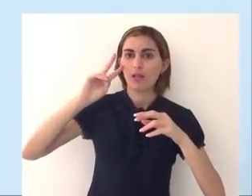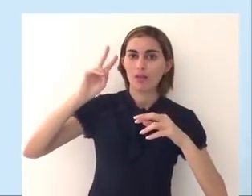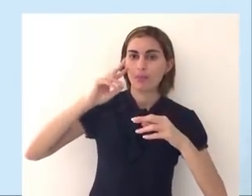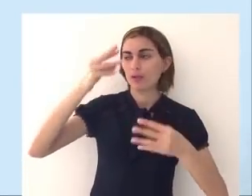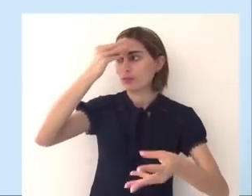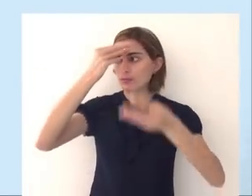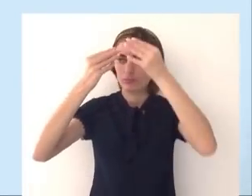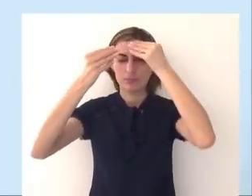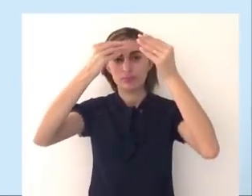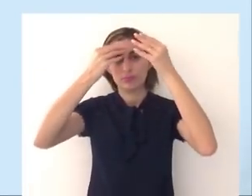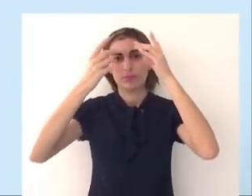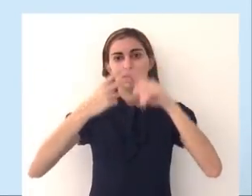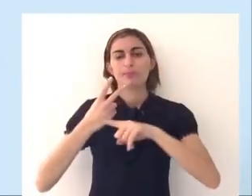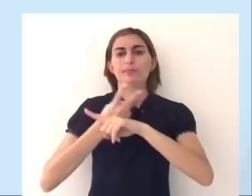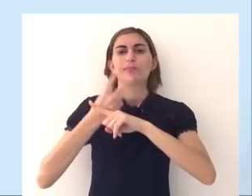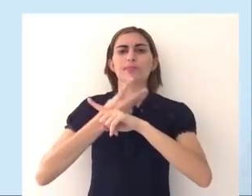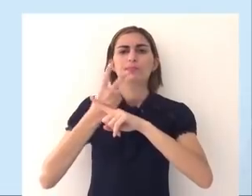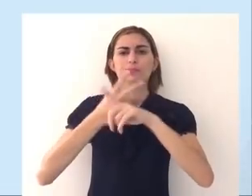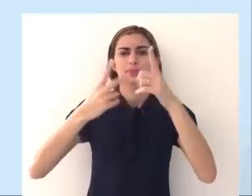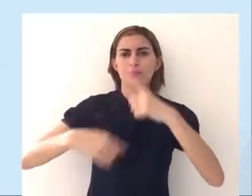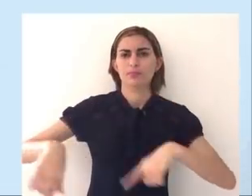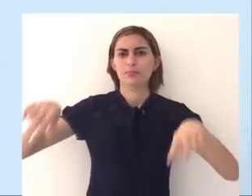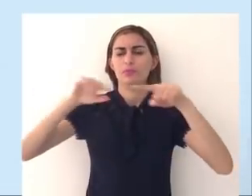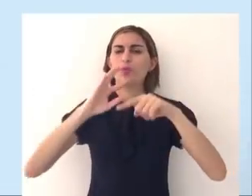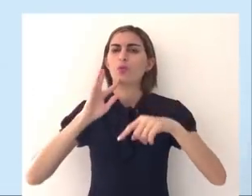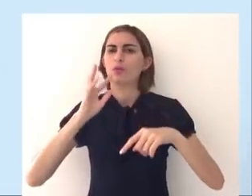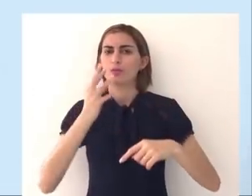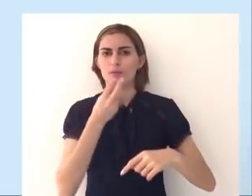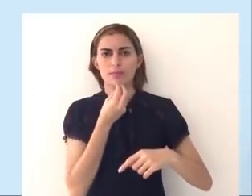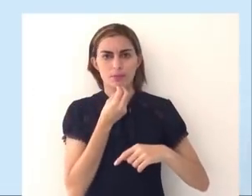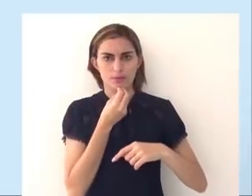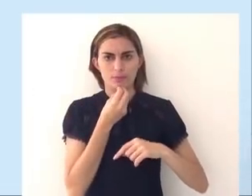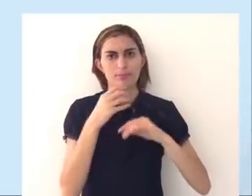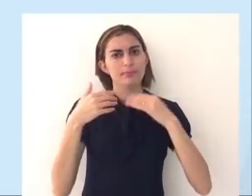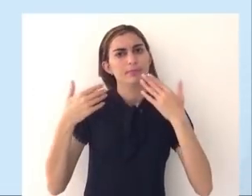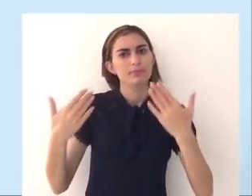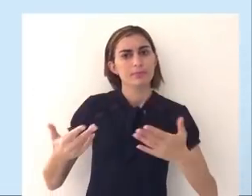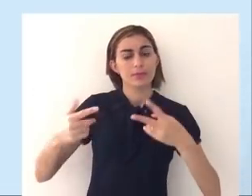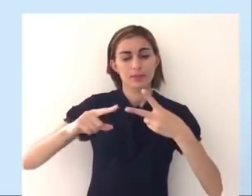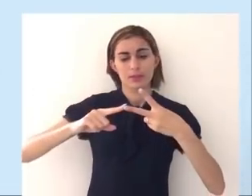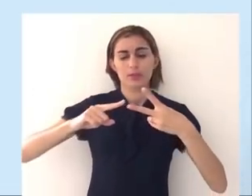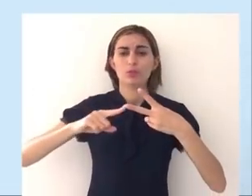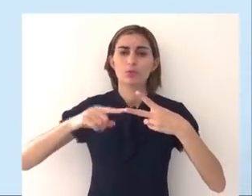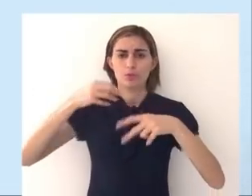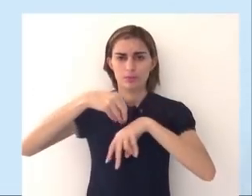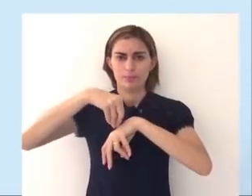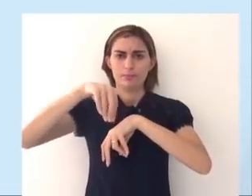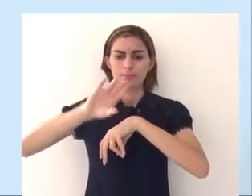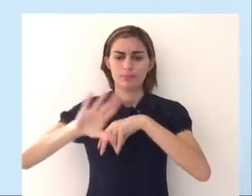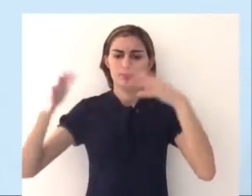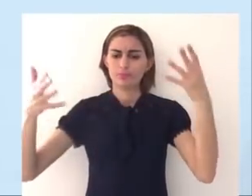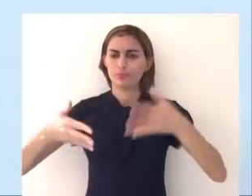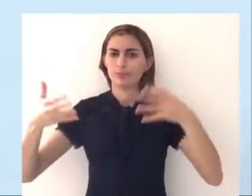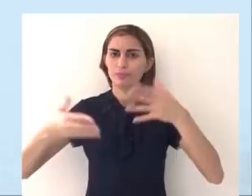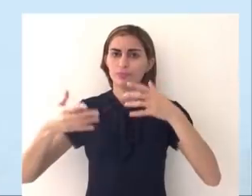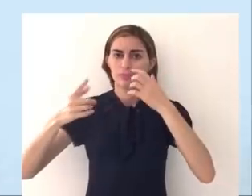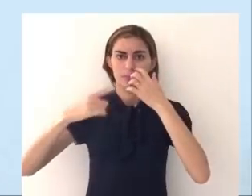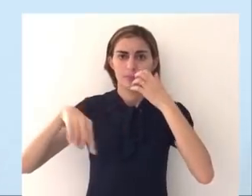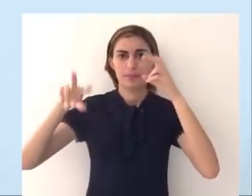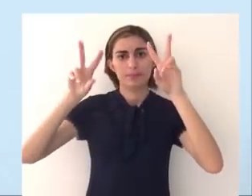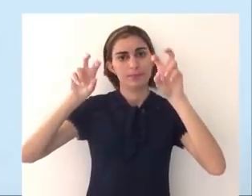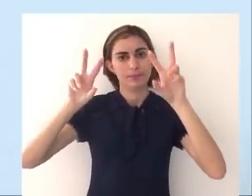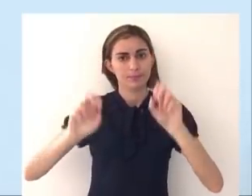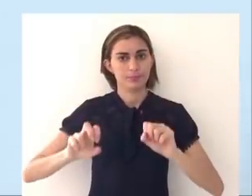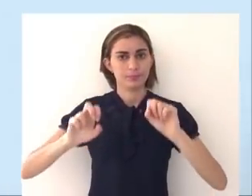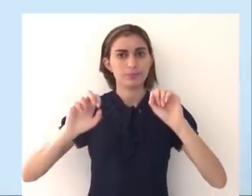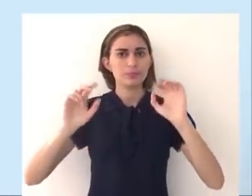lembrando, memorizando aquilo ali e buscando aquele conhecimento. E a segunda dica de hoje vai ser